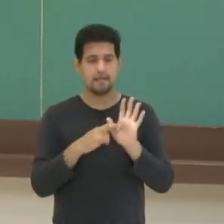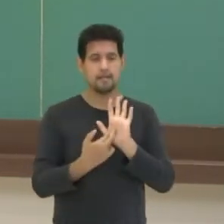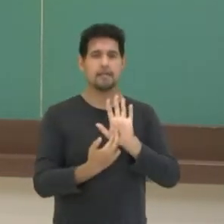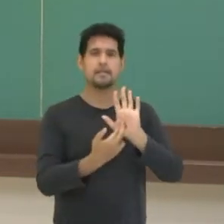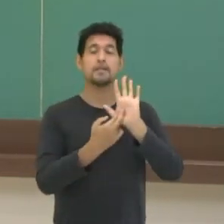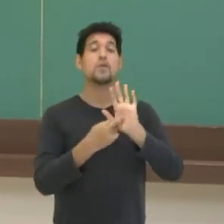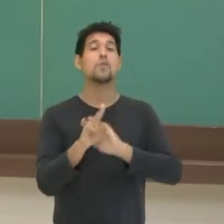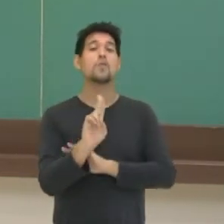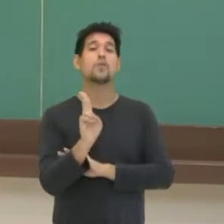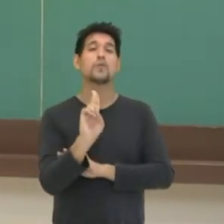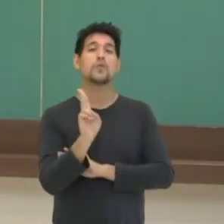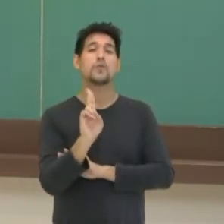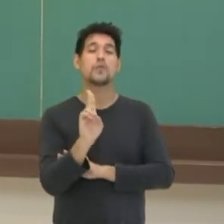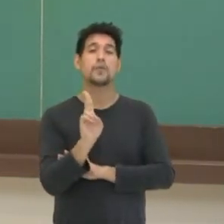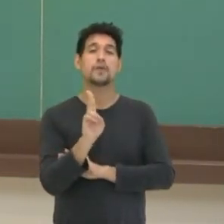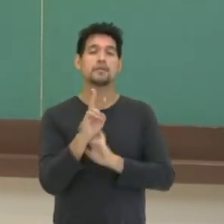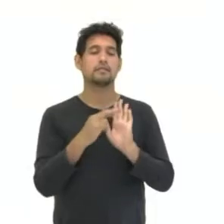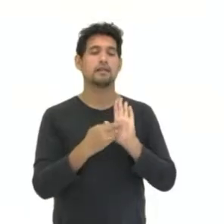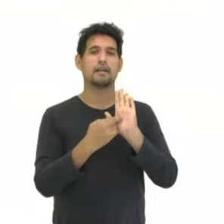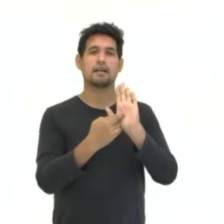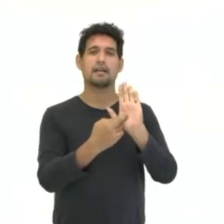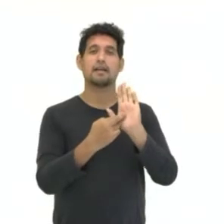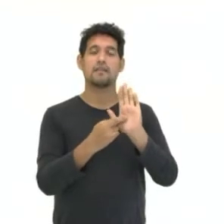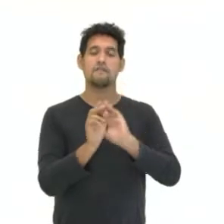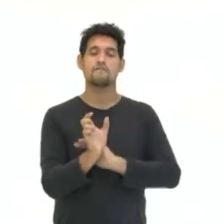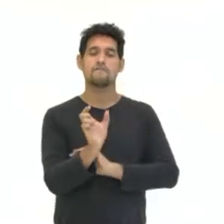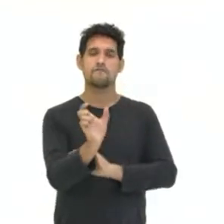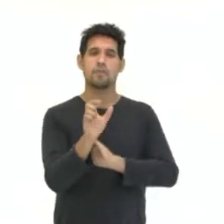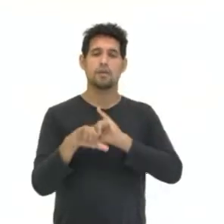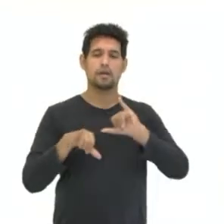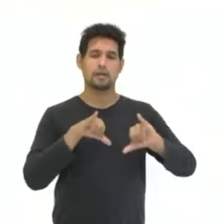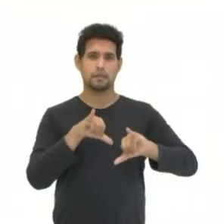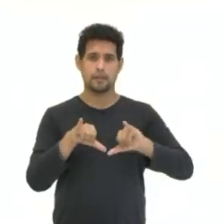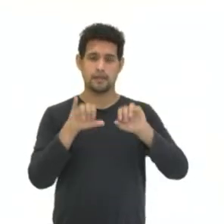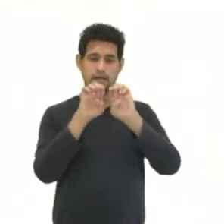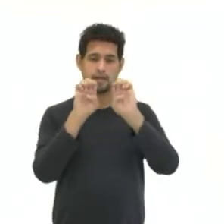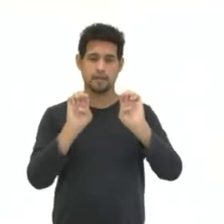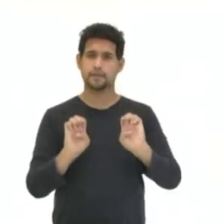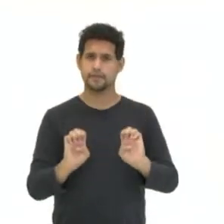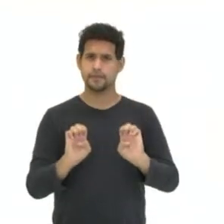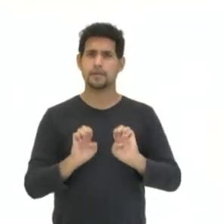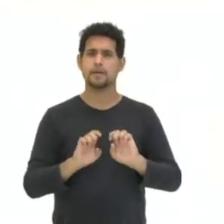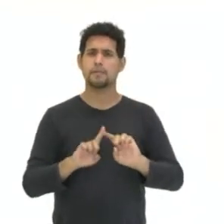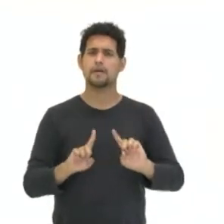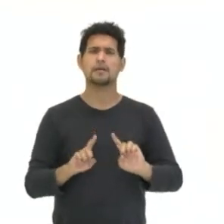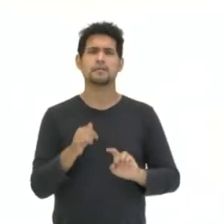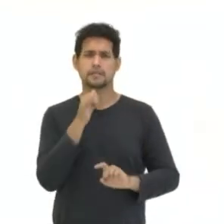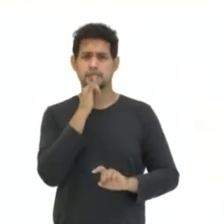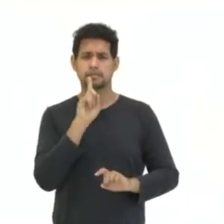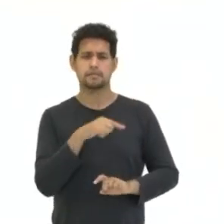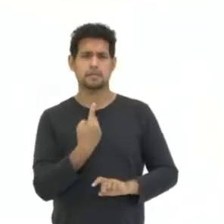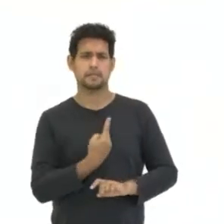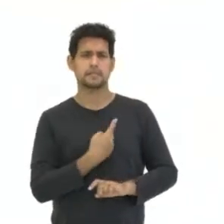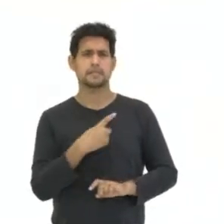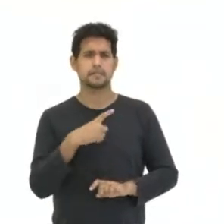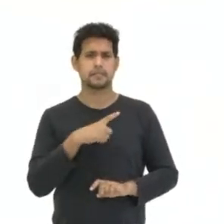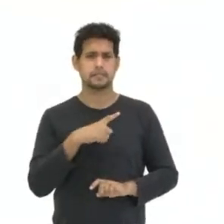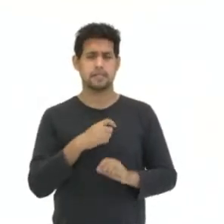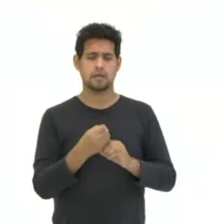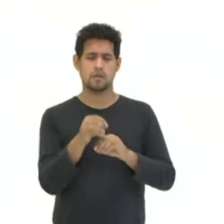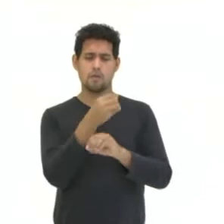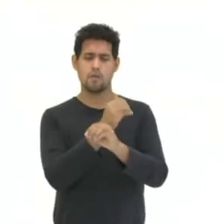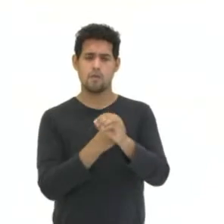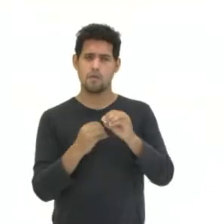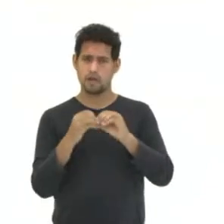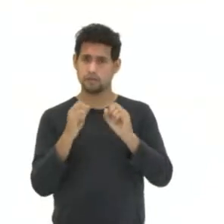representação chama-se representação fórmula química estrutural plana, aonde nós temos os átomos que compõem